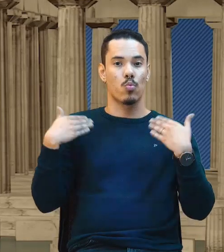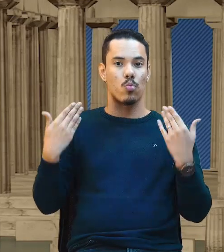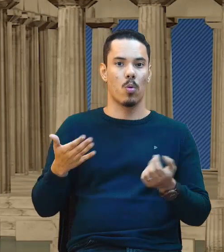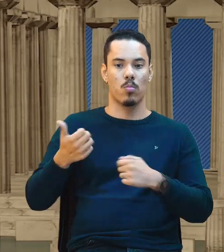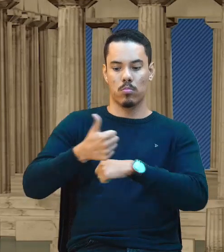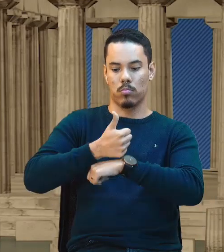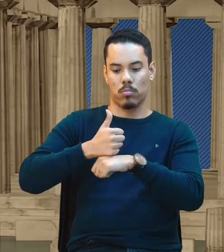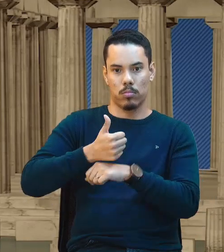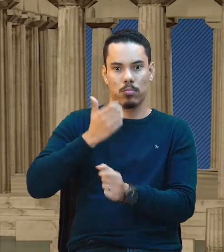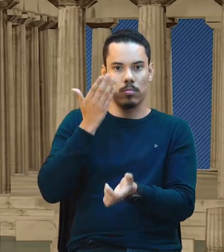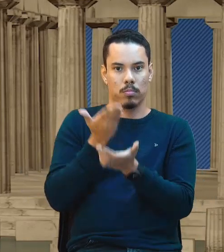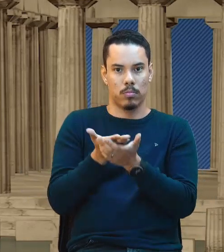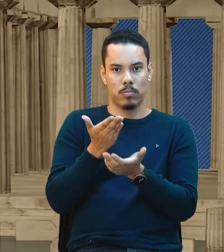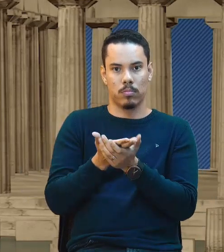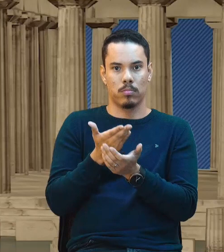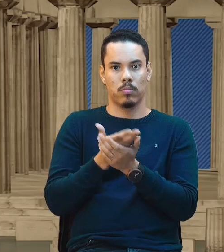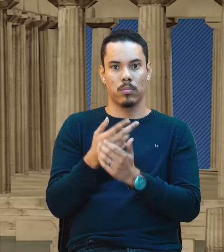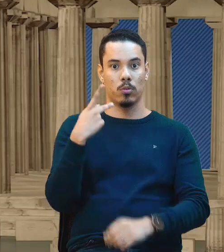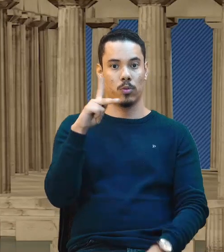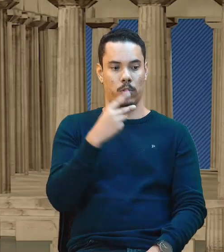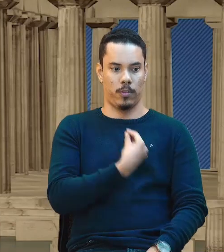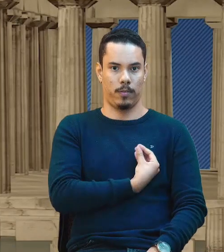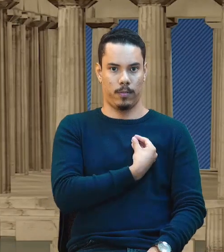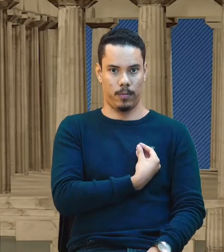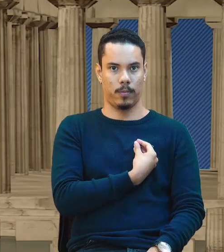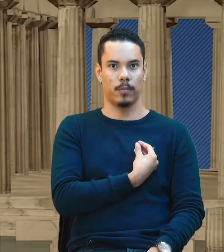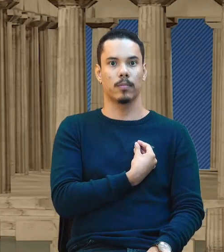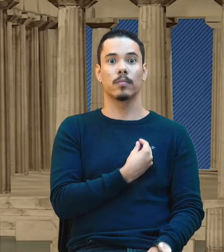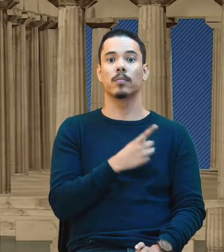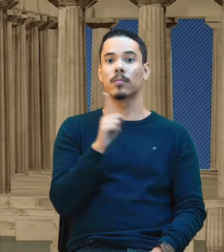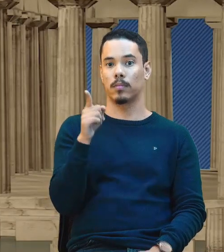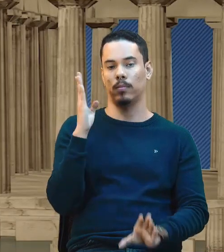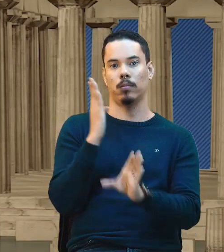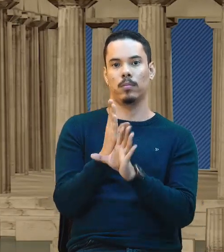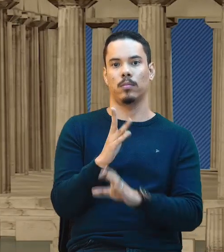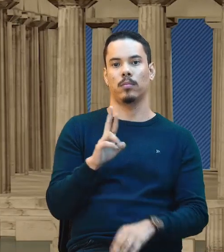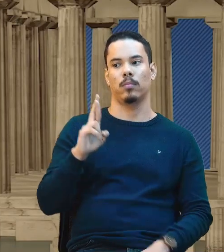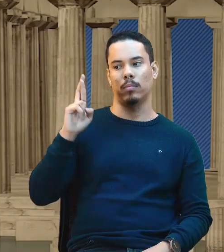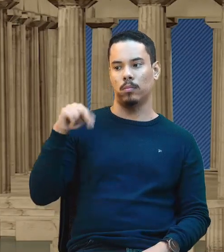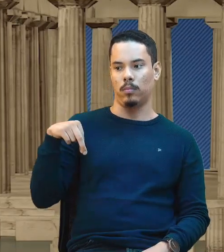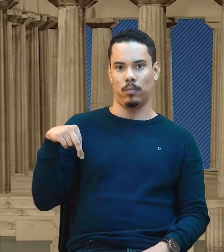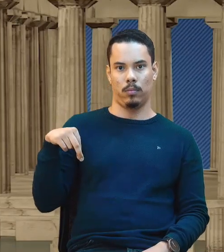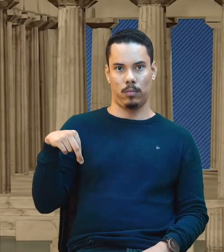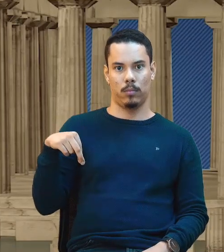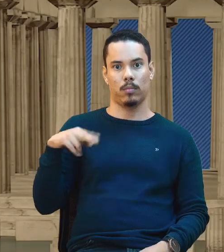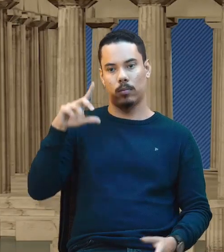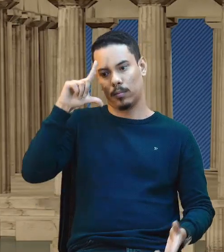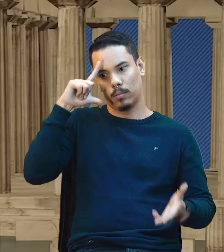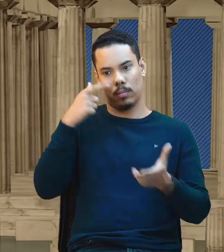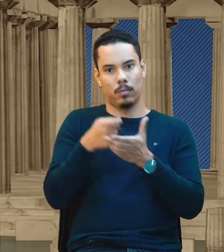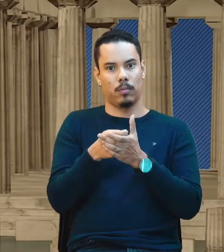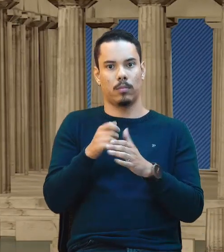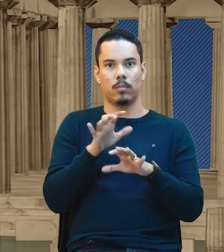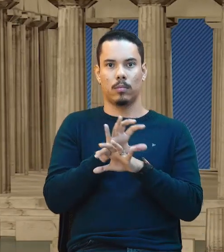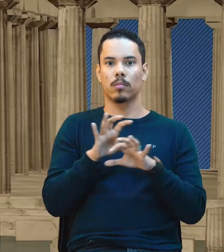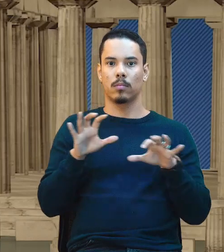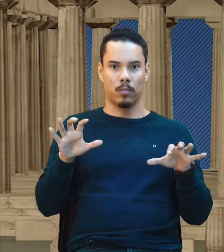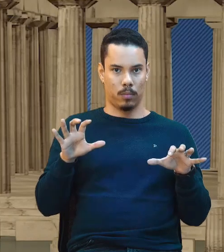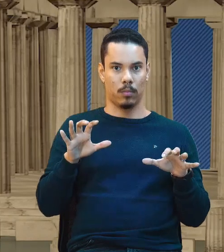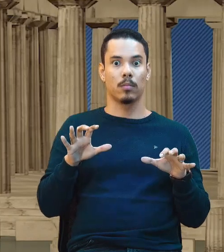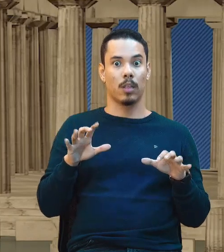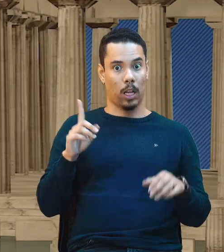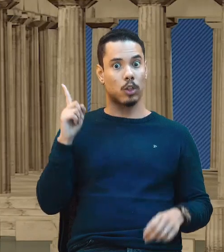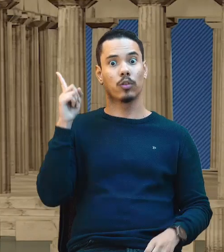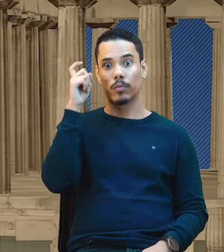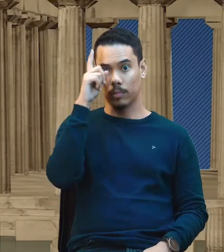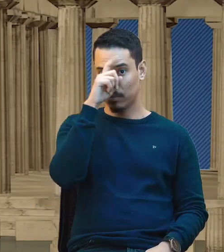sua vida, carregar, mediante o uso da razão, gente. Toma essa decisão assim, que é uma decisão muito difícil, não